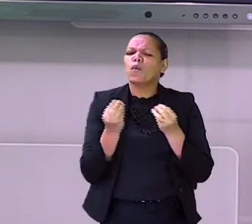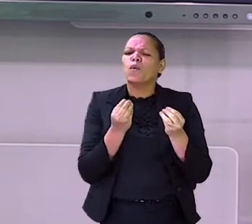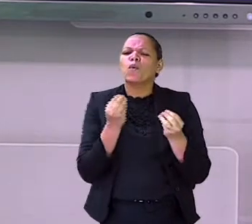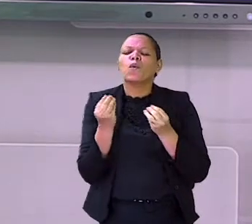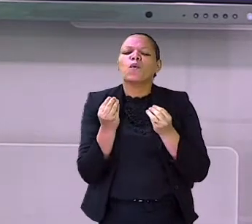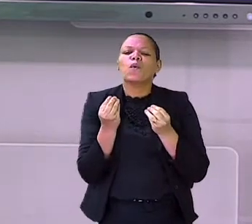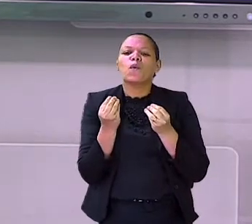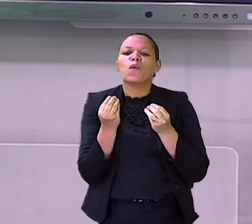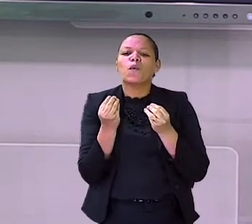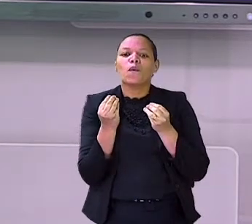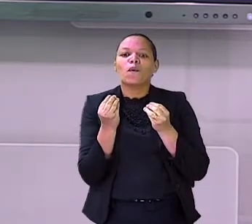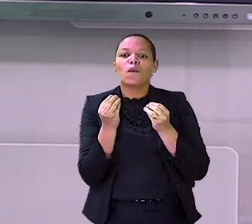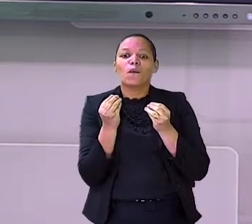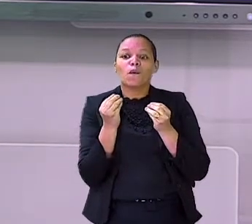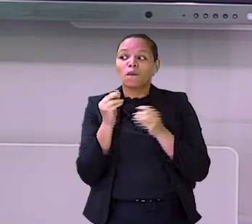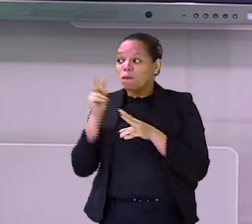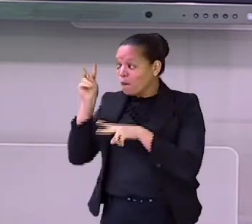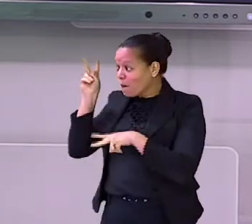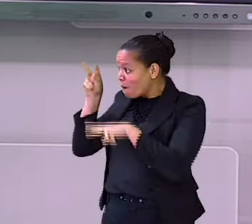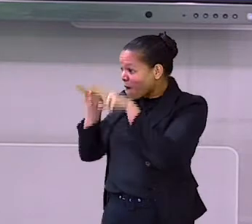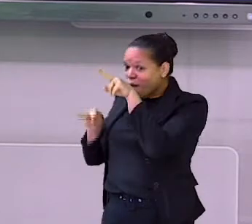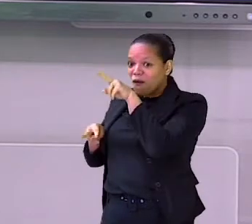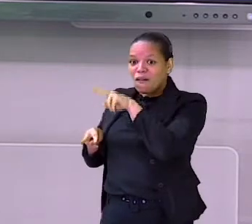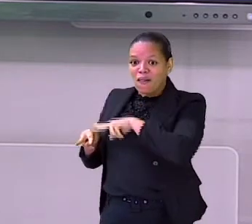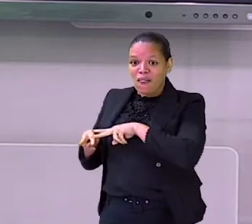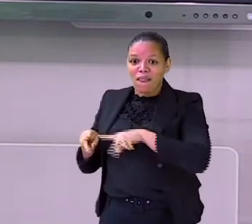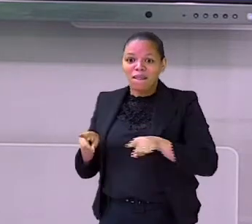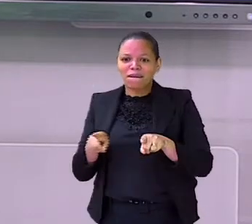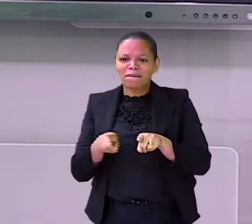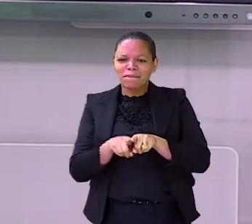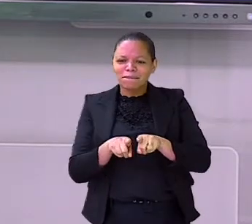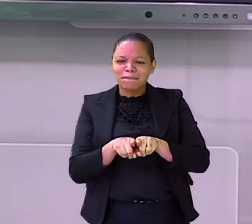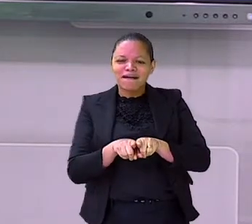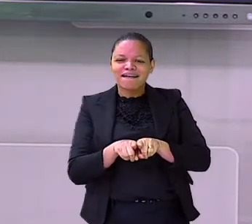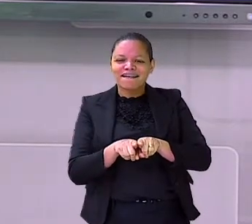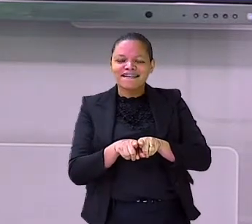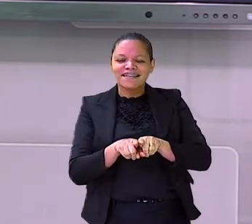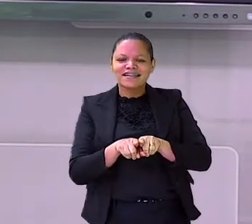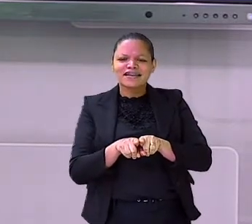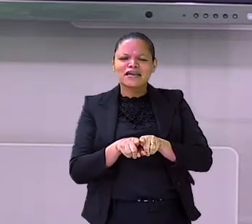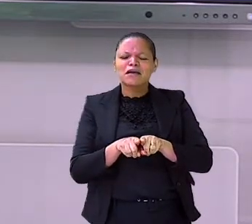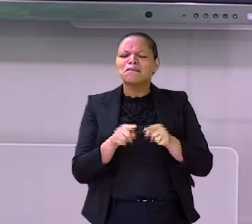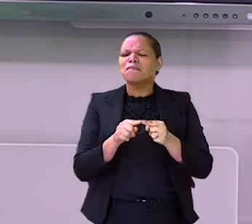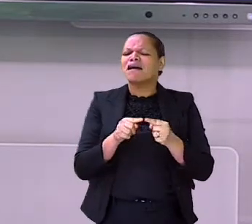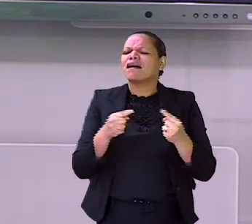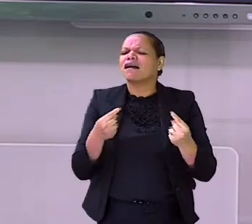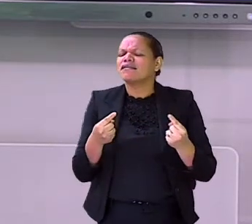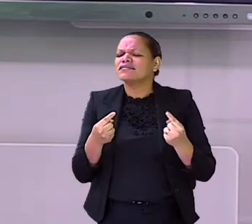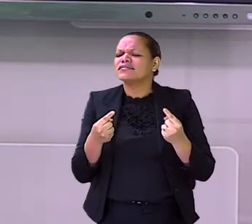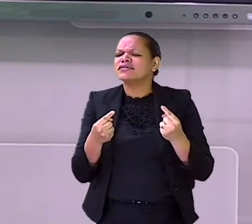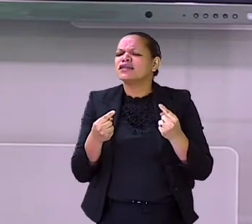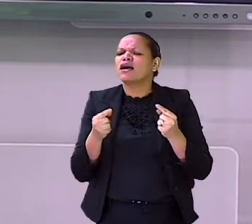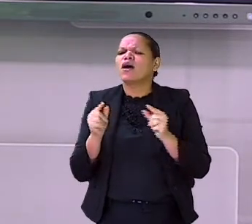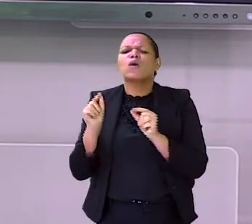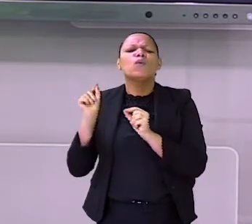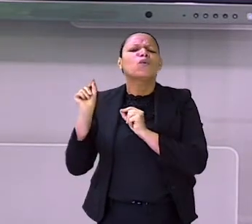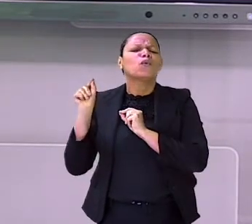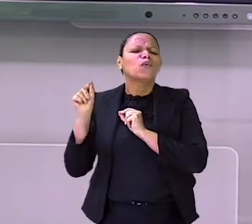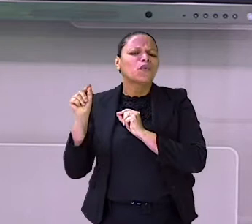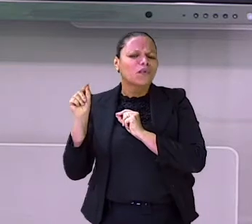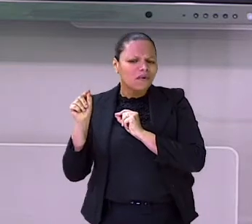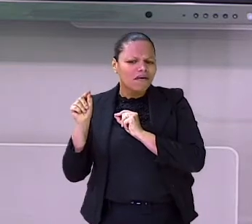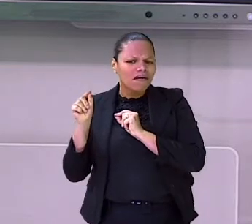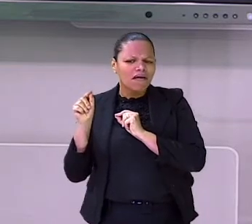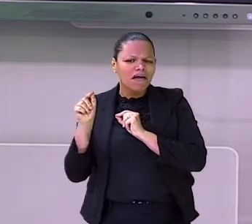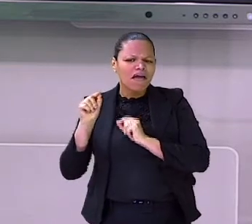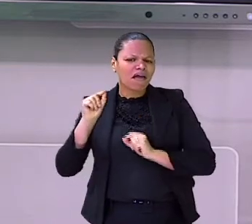E aí, gente, vocês sabem exatamente o que são as fábulas? Então, eu vou